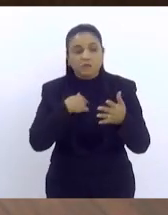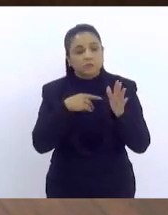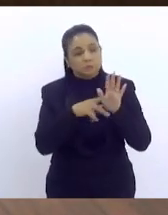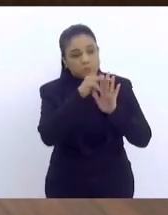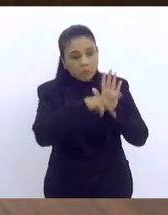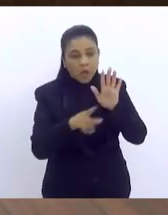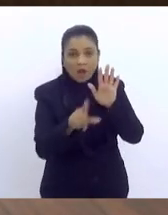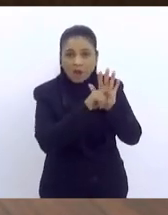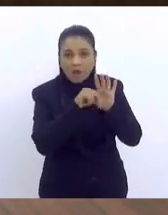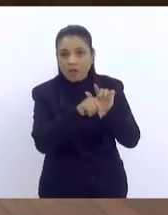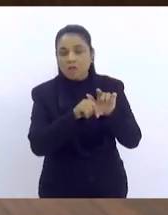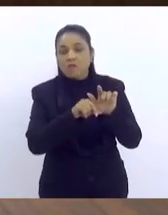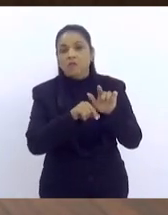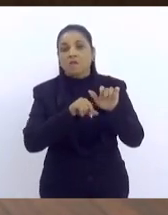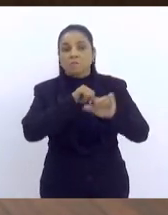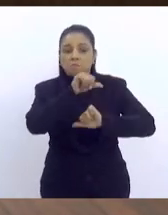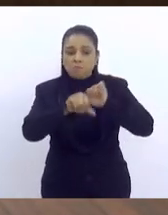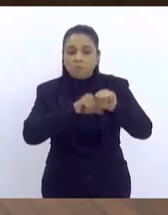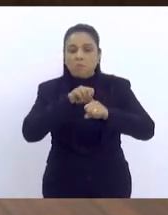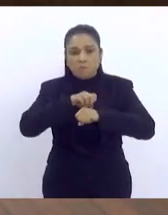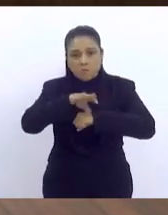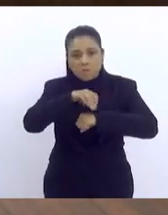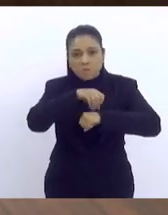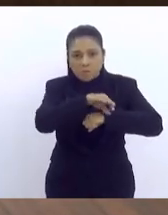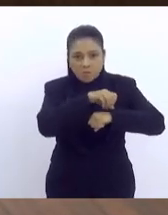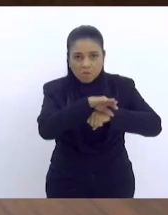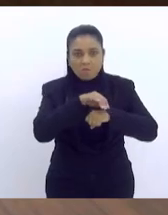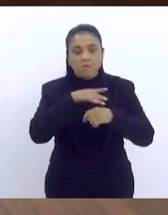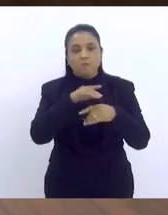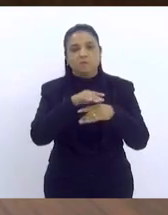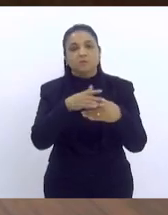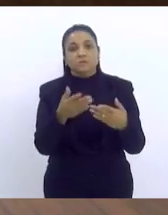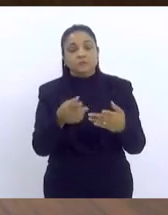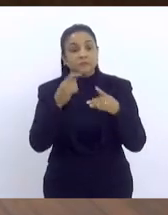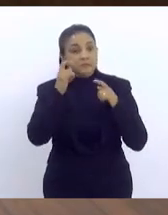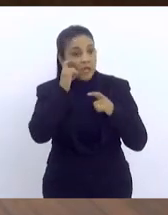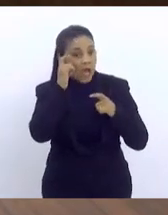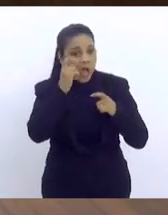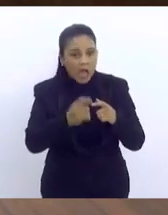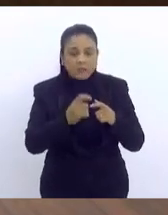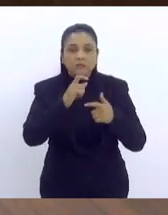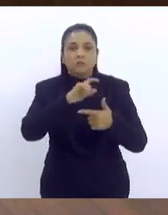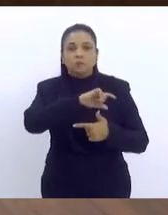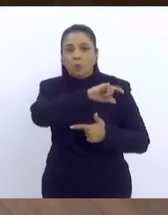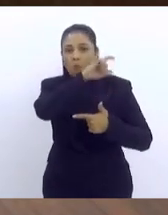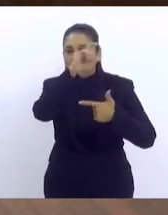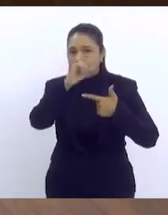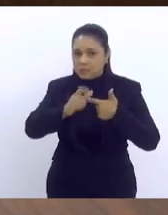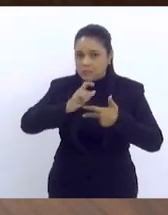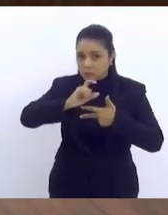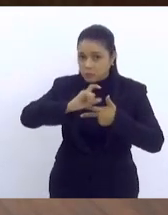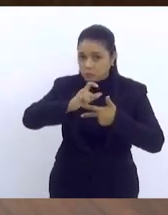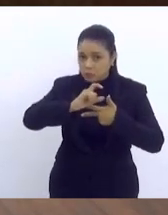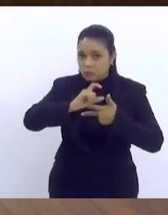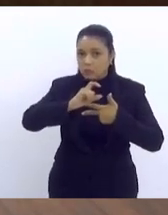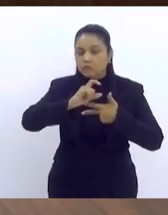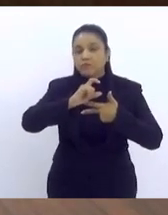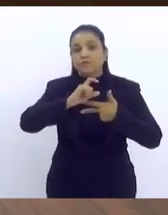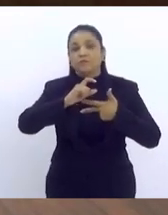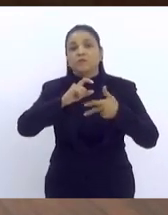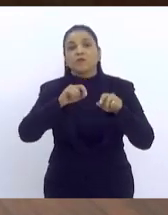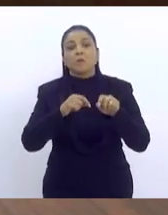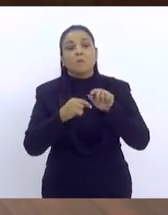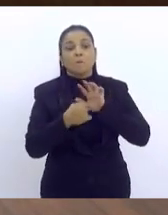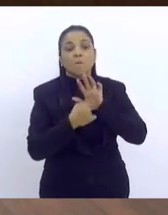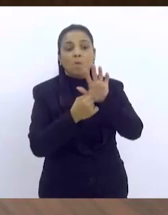de lei que hora é transformado em indicação Legislativa e uma atenção do Poder Executivo para que no ano que vem haja mais